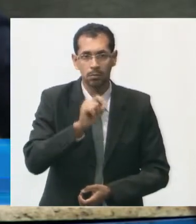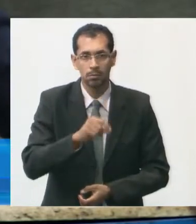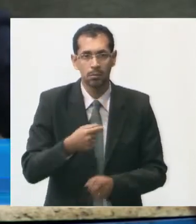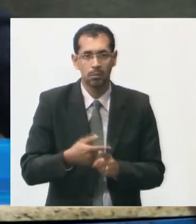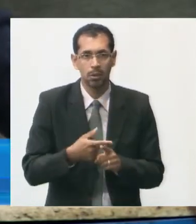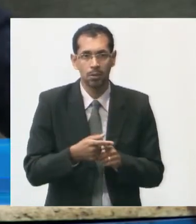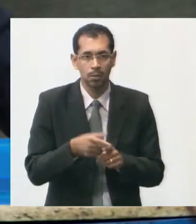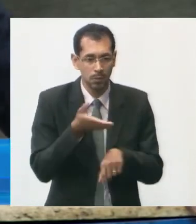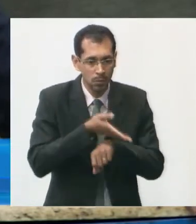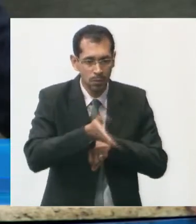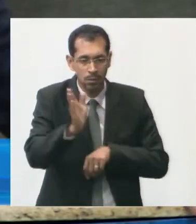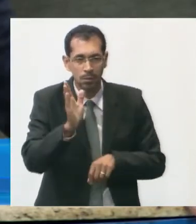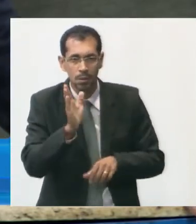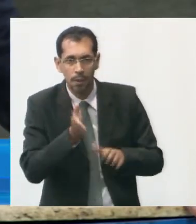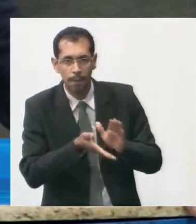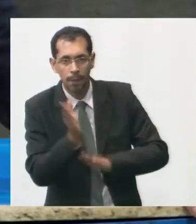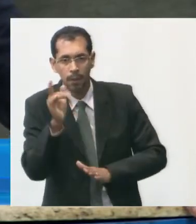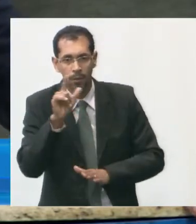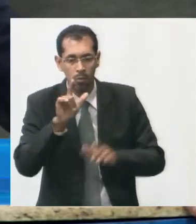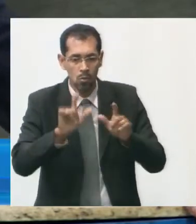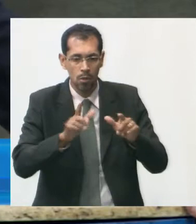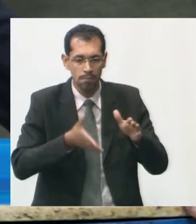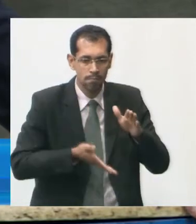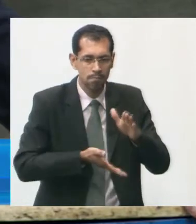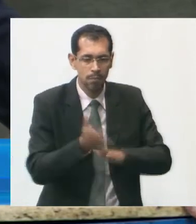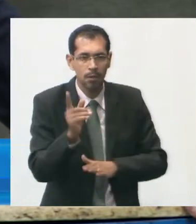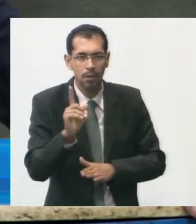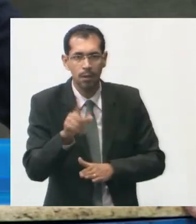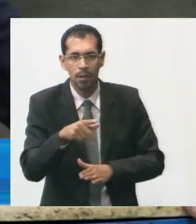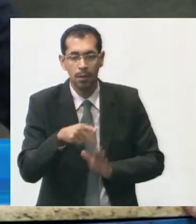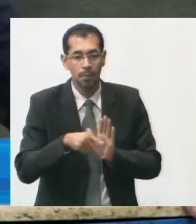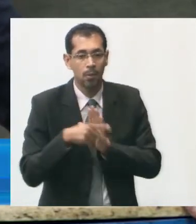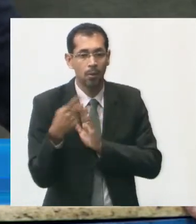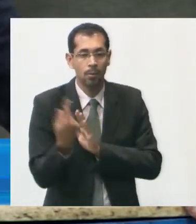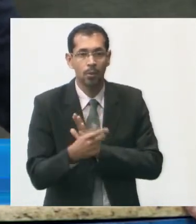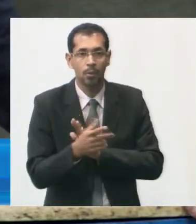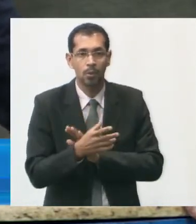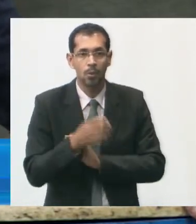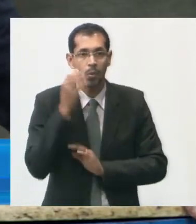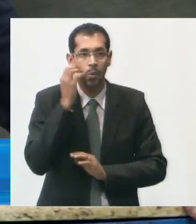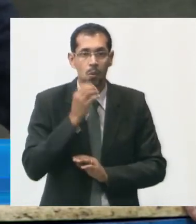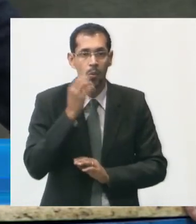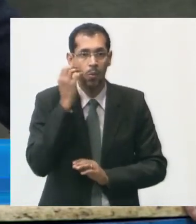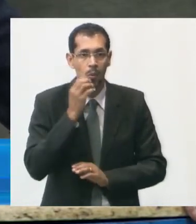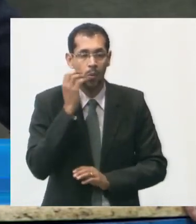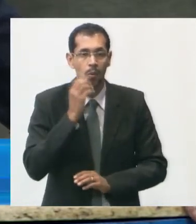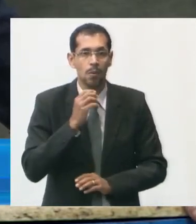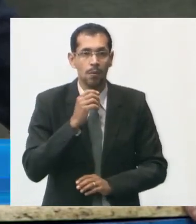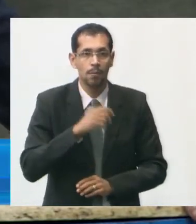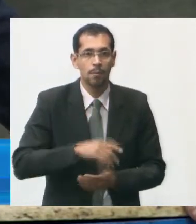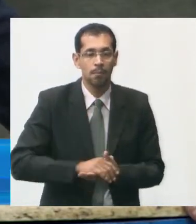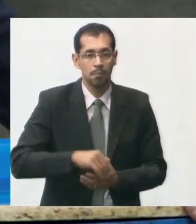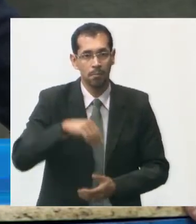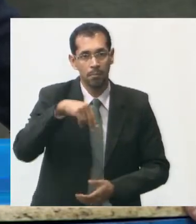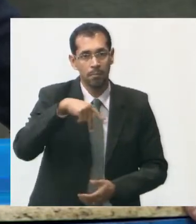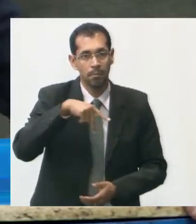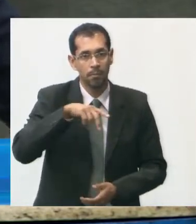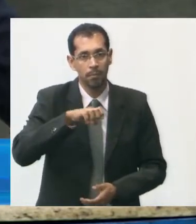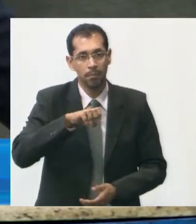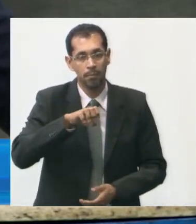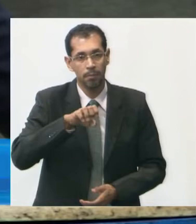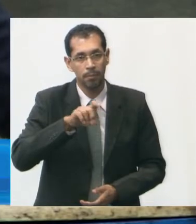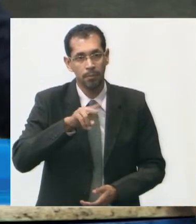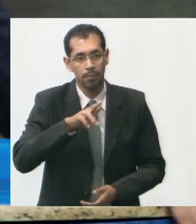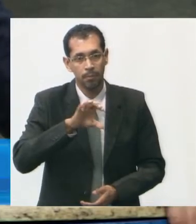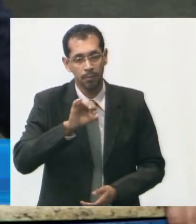II, a realeza. E por isso chamou a Ilha do Príncipe, vereador Dalto, de Ilha do